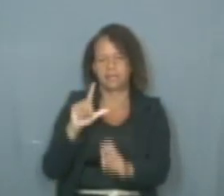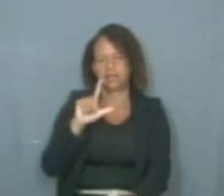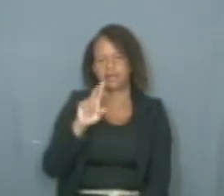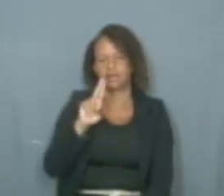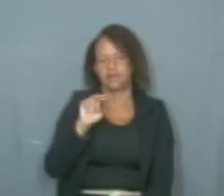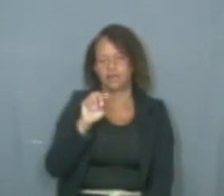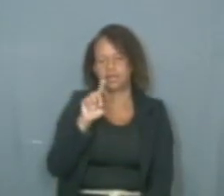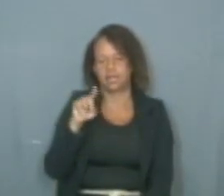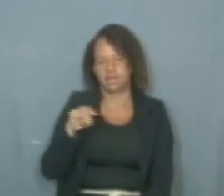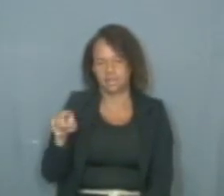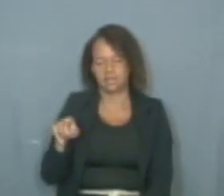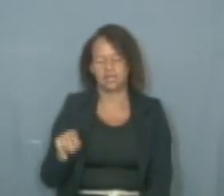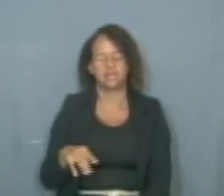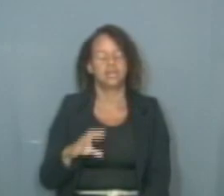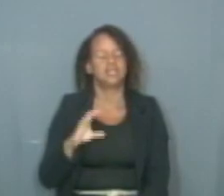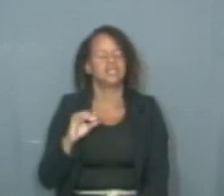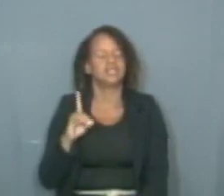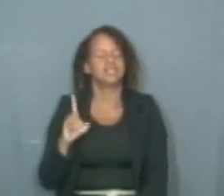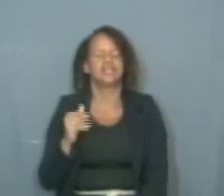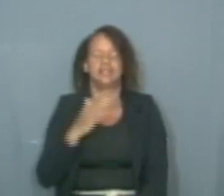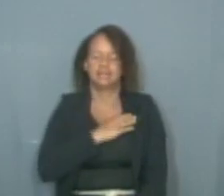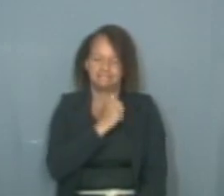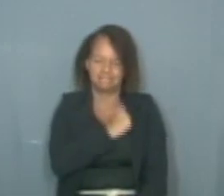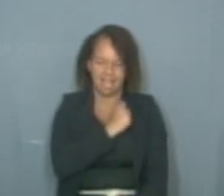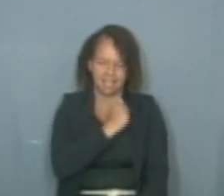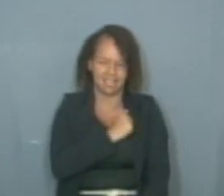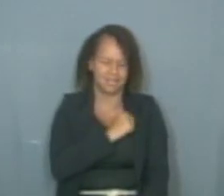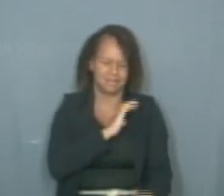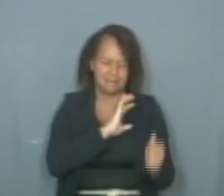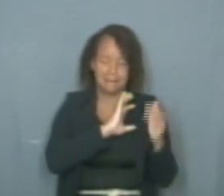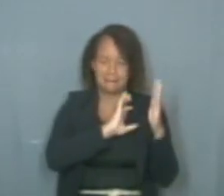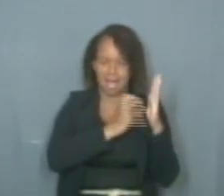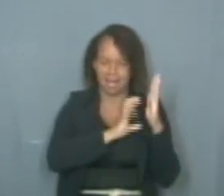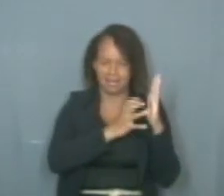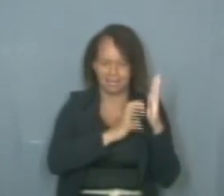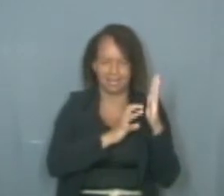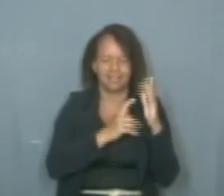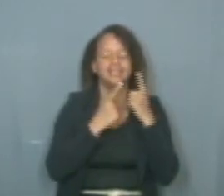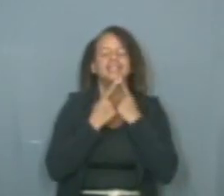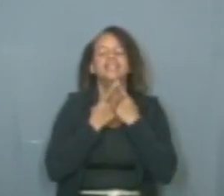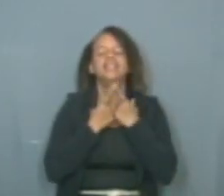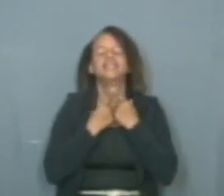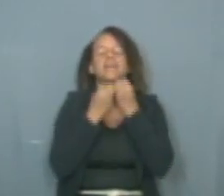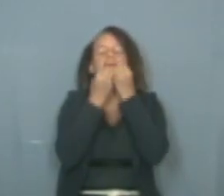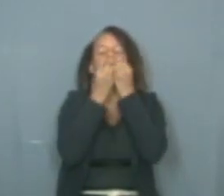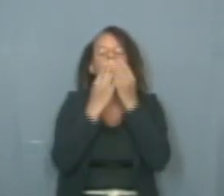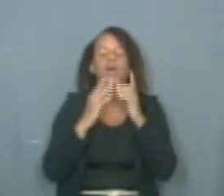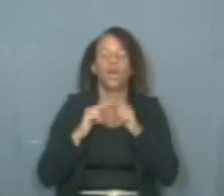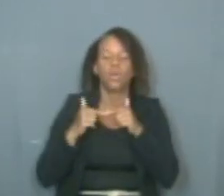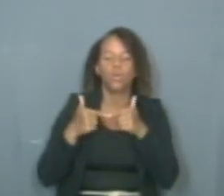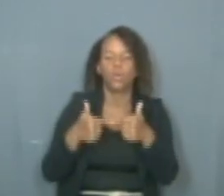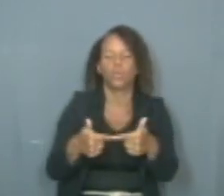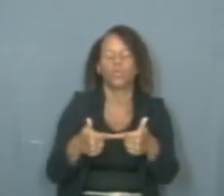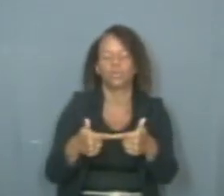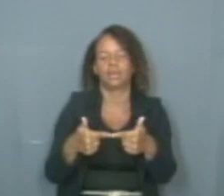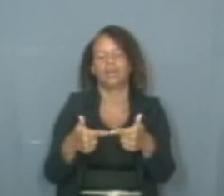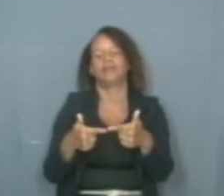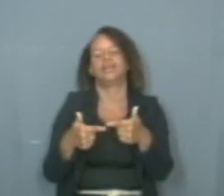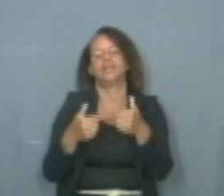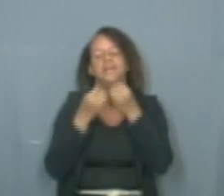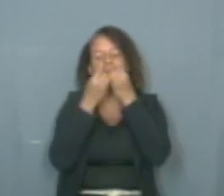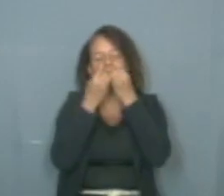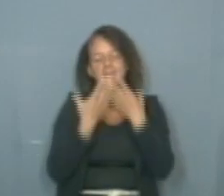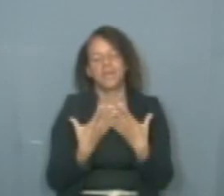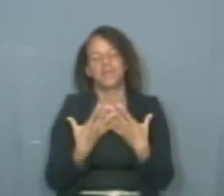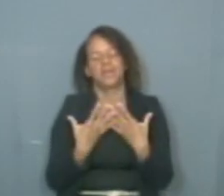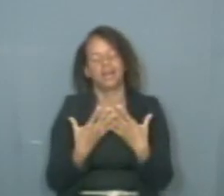Luiz, Cida Pedrosa, sua camarada de partido, deseja boa luta, boa condução nesta